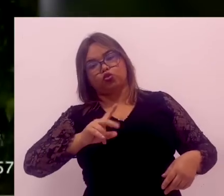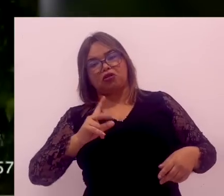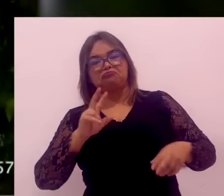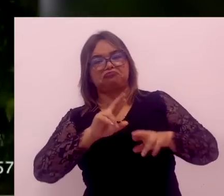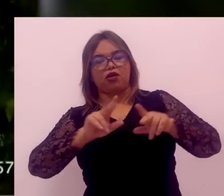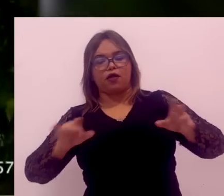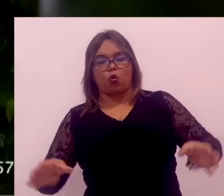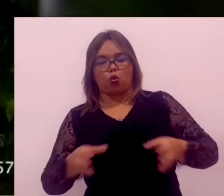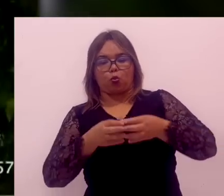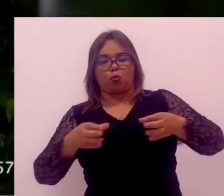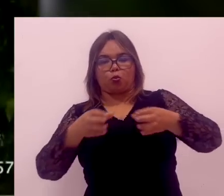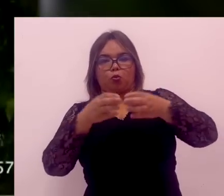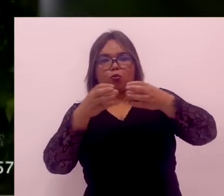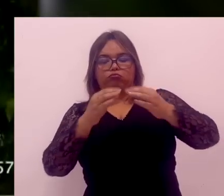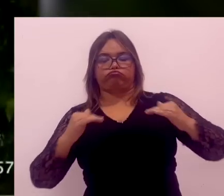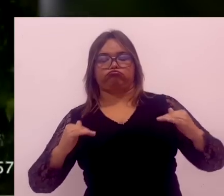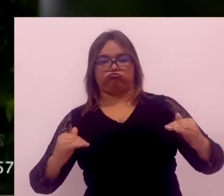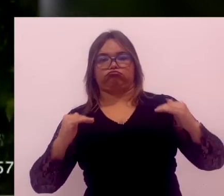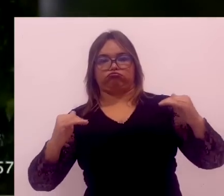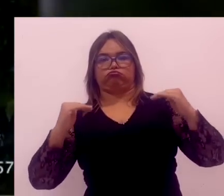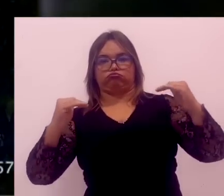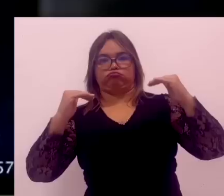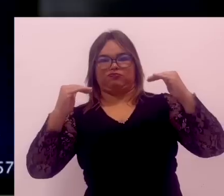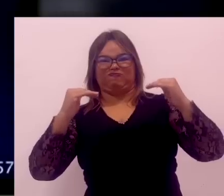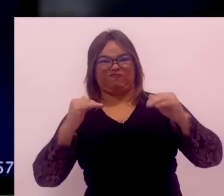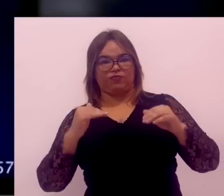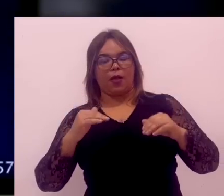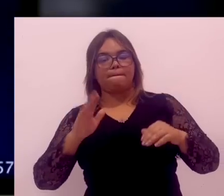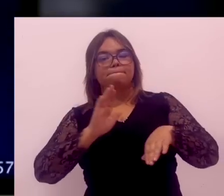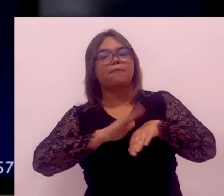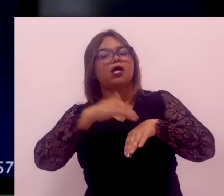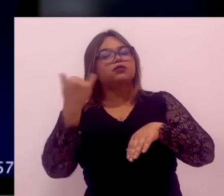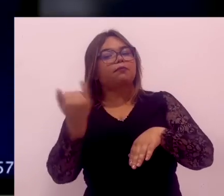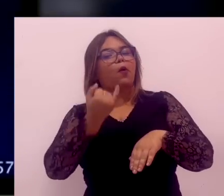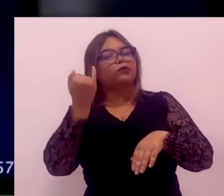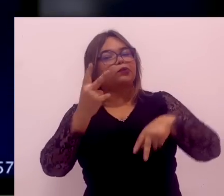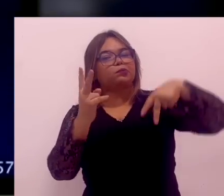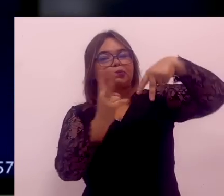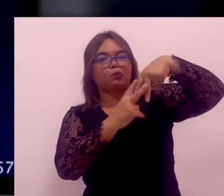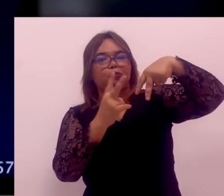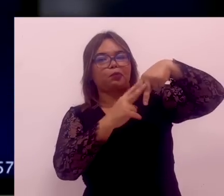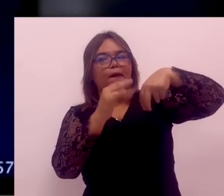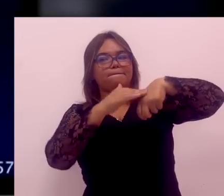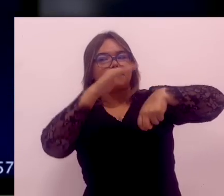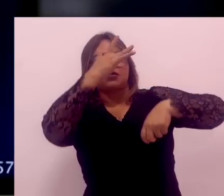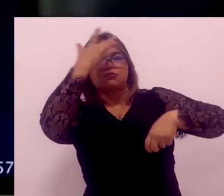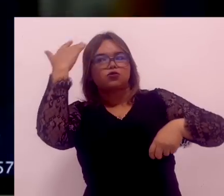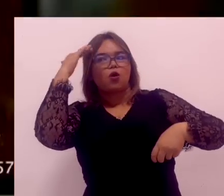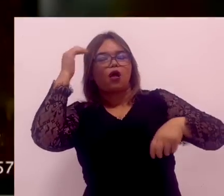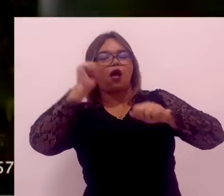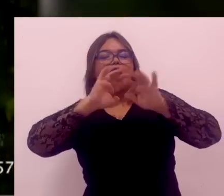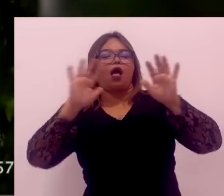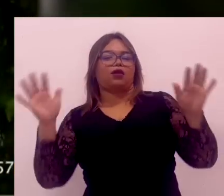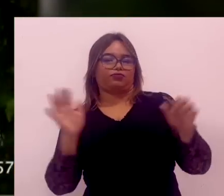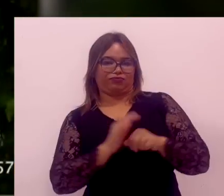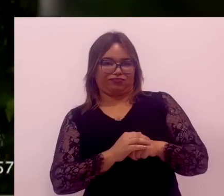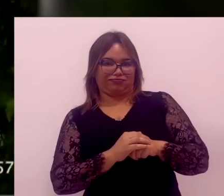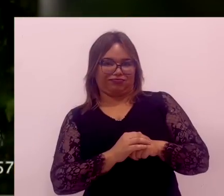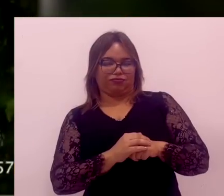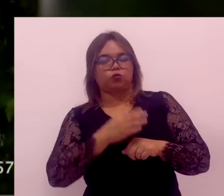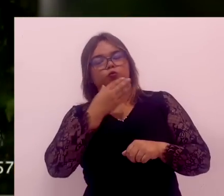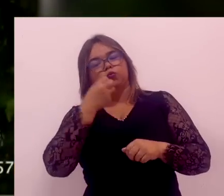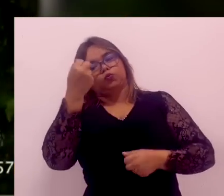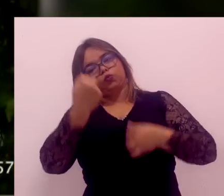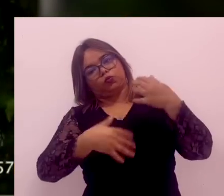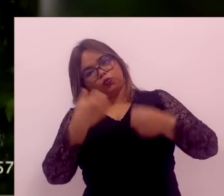o iniciado fica sabendo. Isso falou Ward em Maçonaria e os Deuses Antigos. Portanto, Shiva é o Deus que está